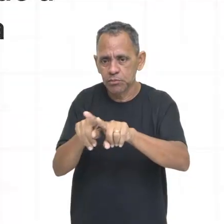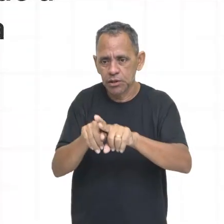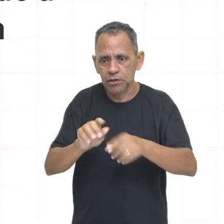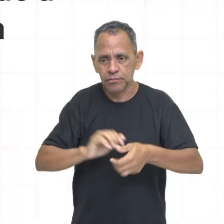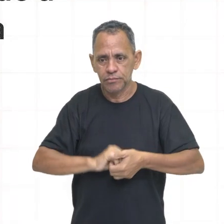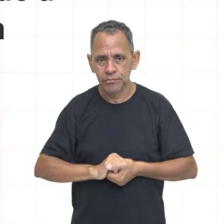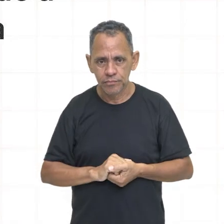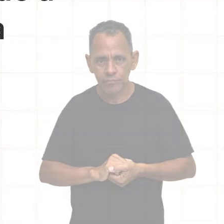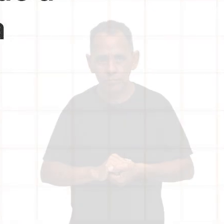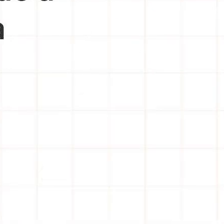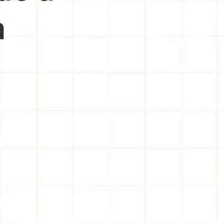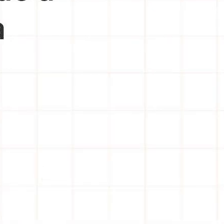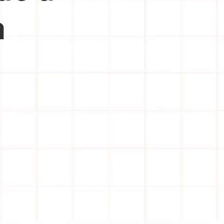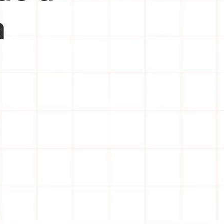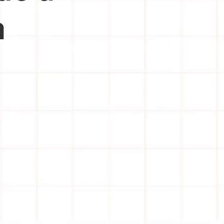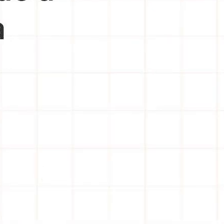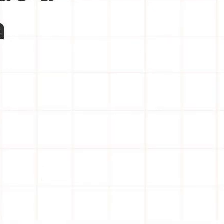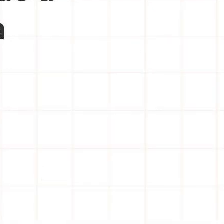galera.